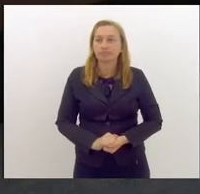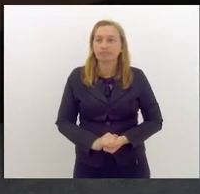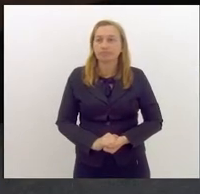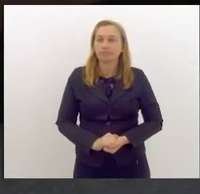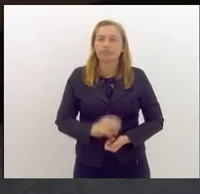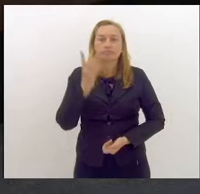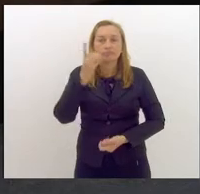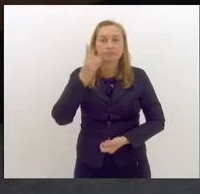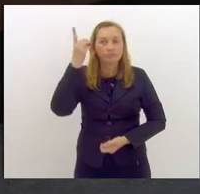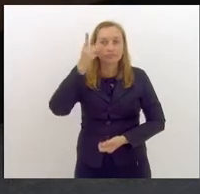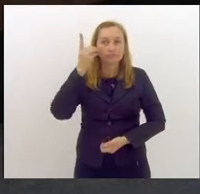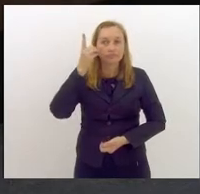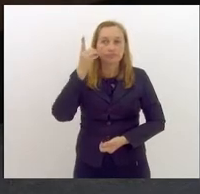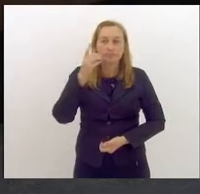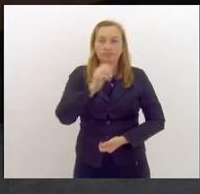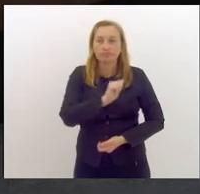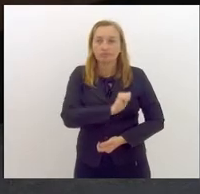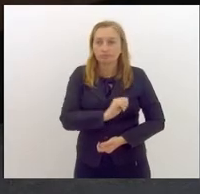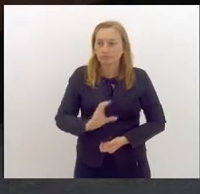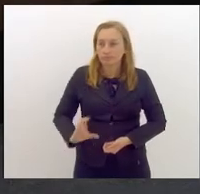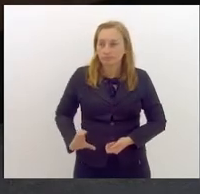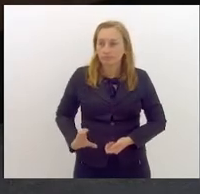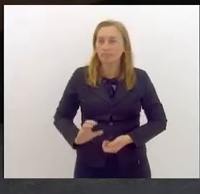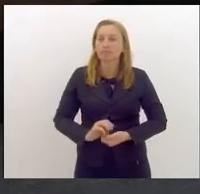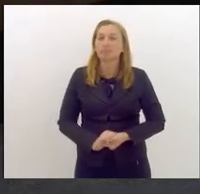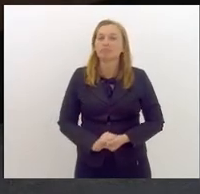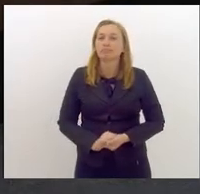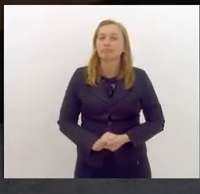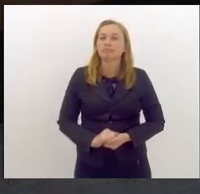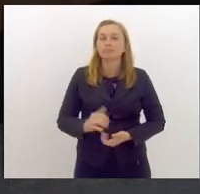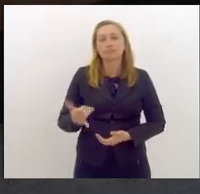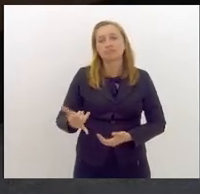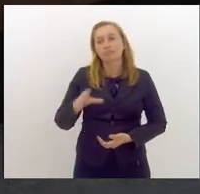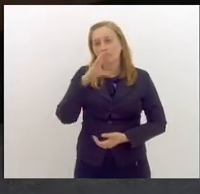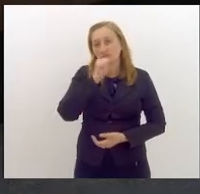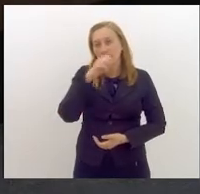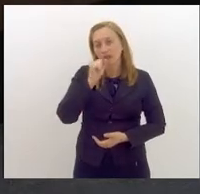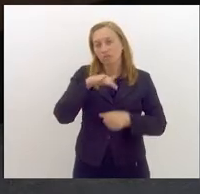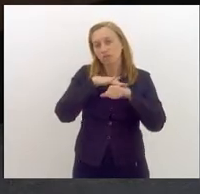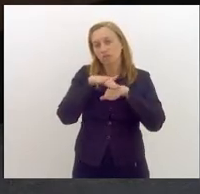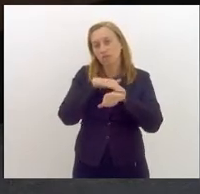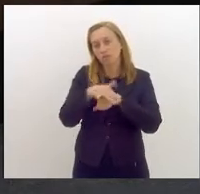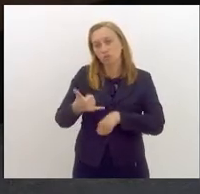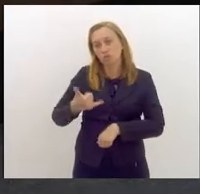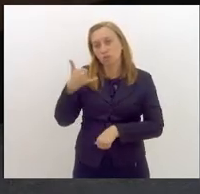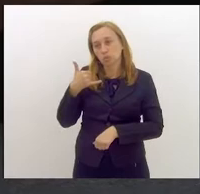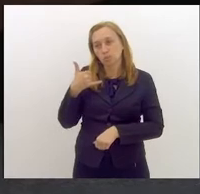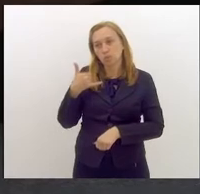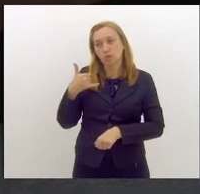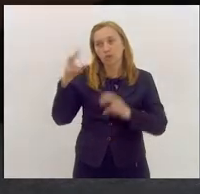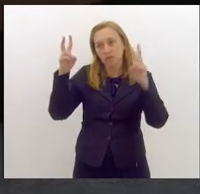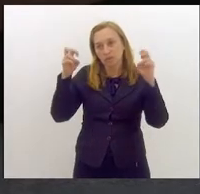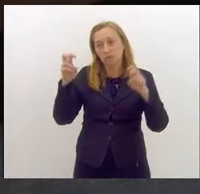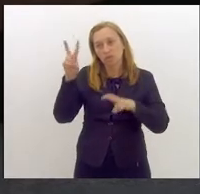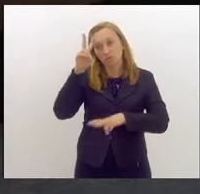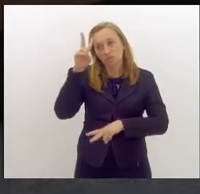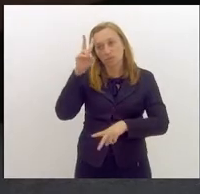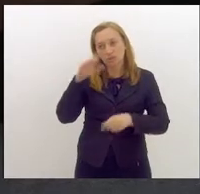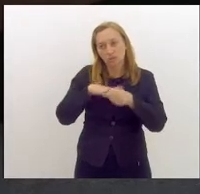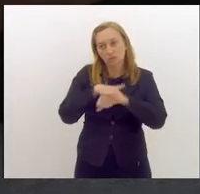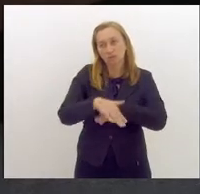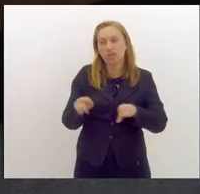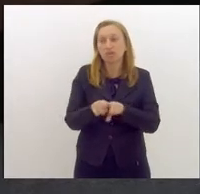Deputado André Ceciliano até no sábado por telefone nós conversamos sobre esse assunto e segunda-feira à noite também